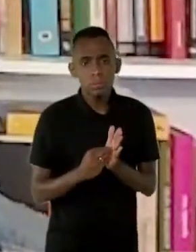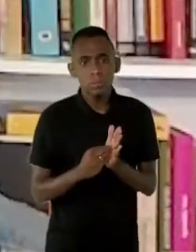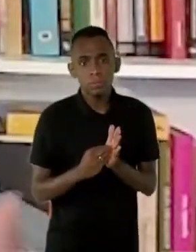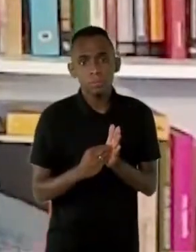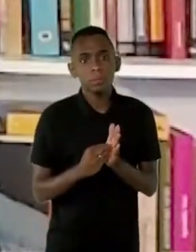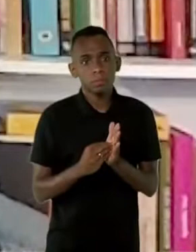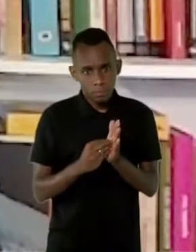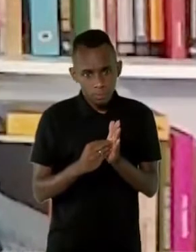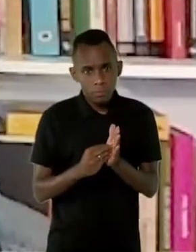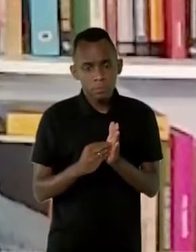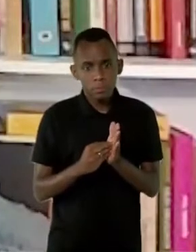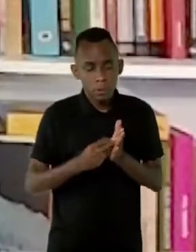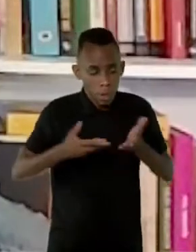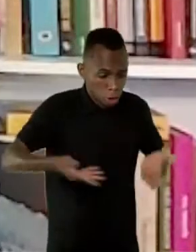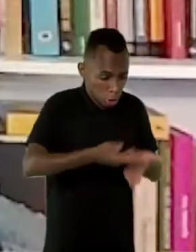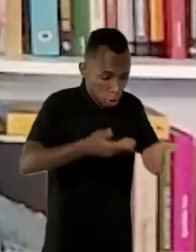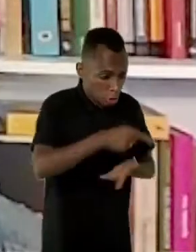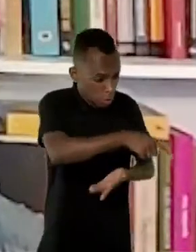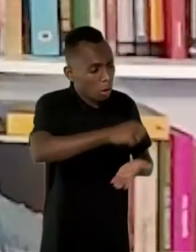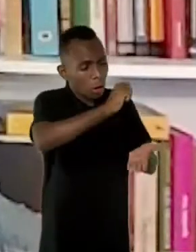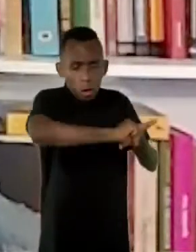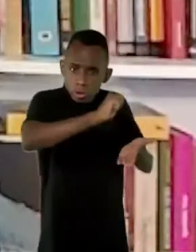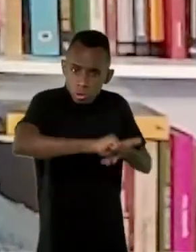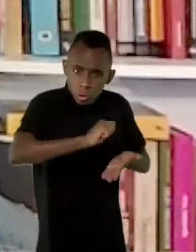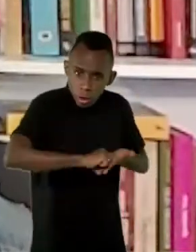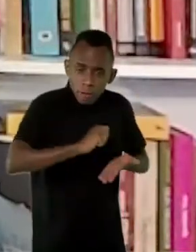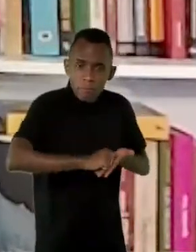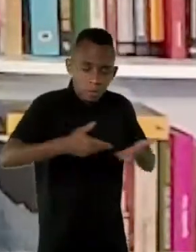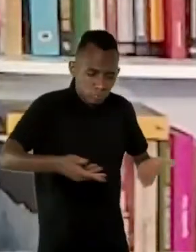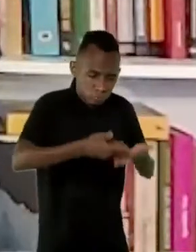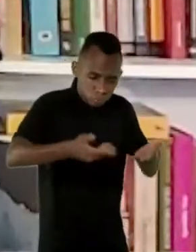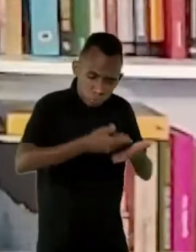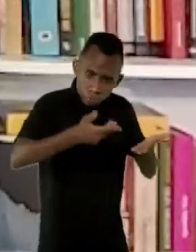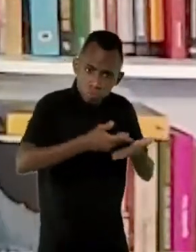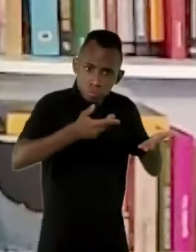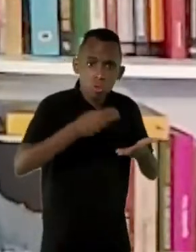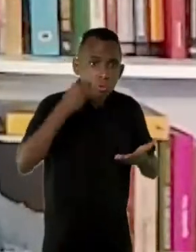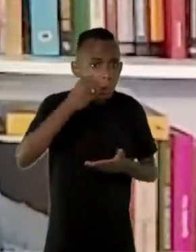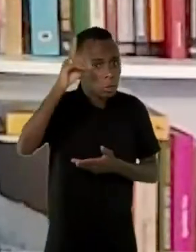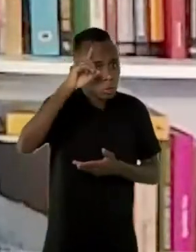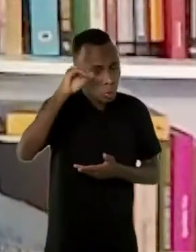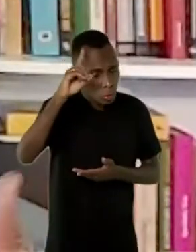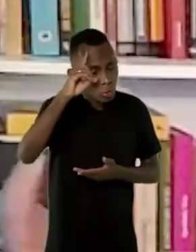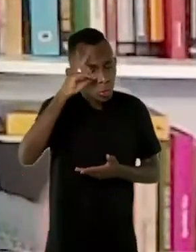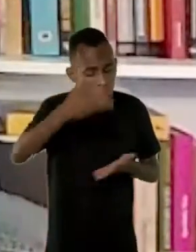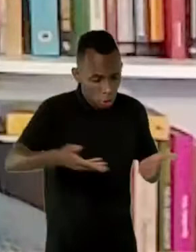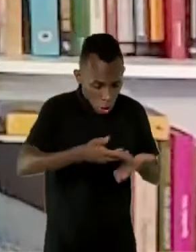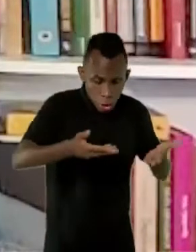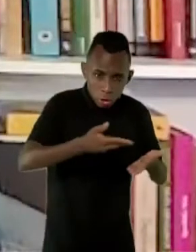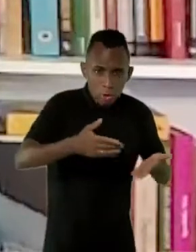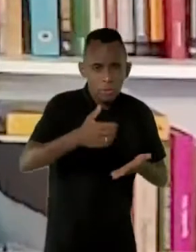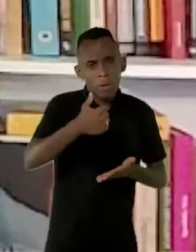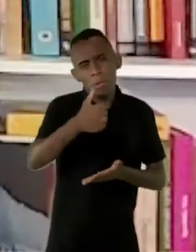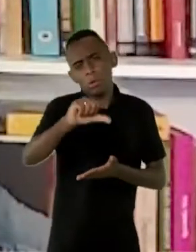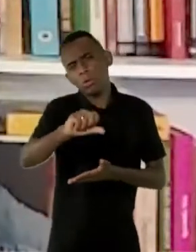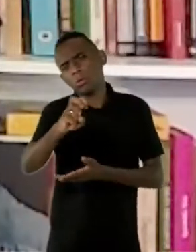aí incentiva ela a escrever. Ela começa a escrever mais os diários, em 58 mesmo, em 59, né?